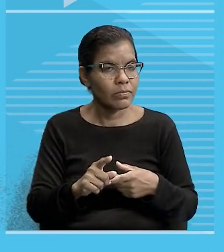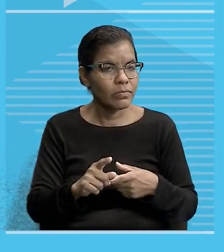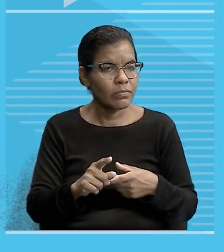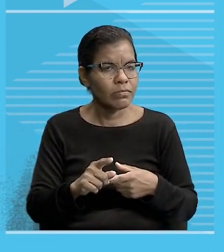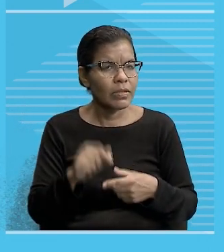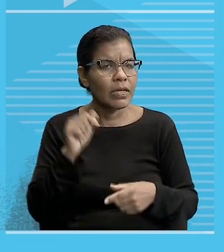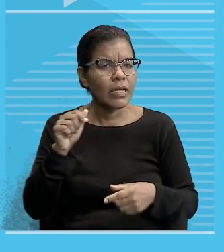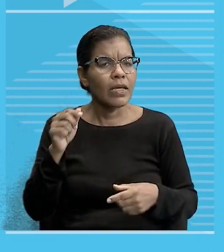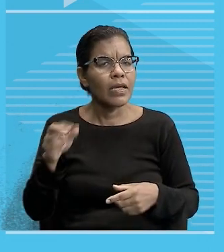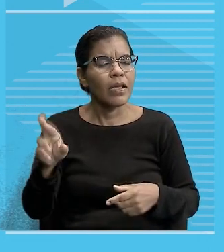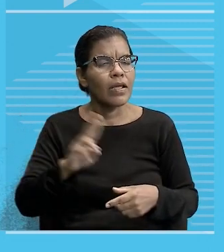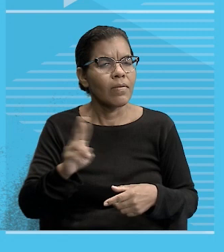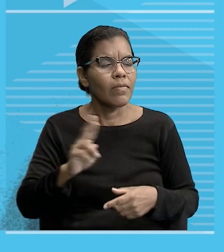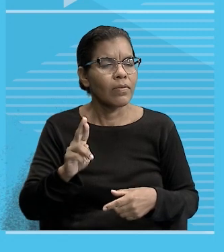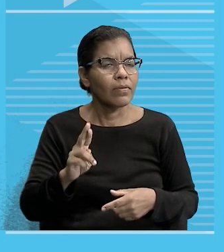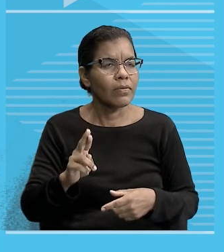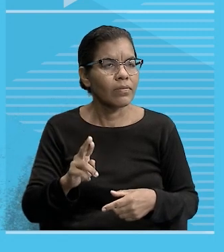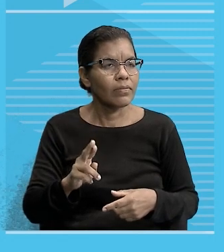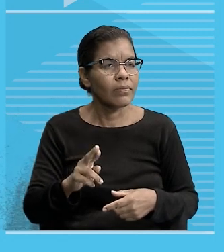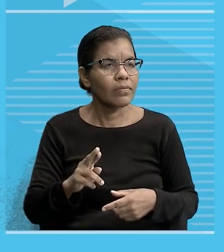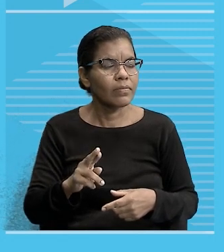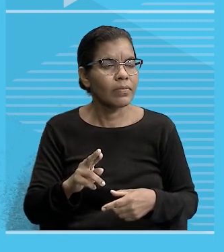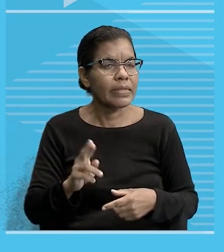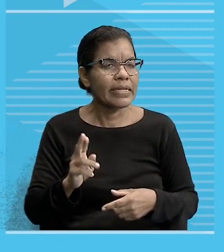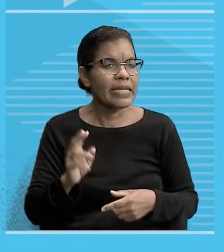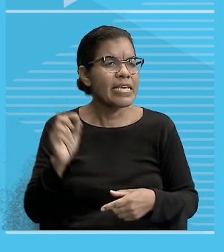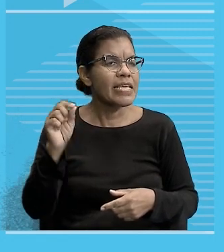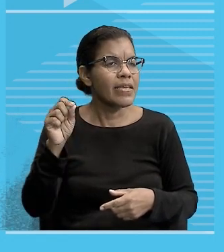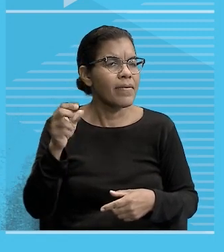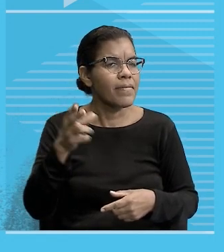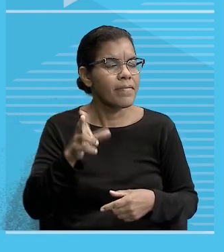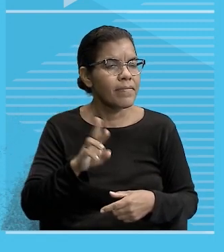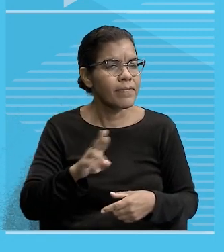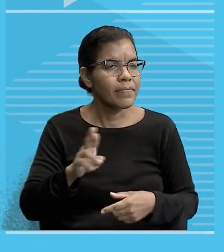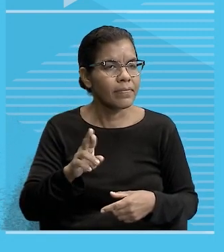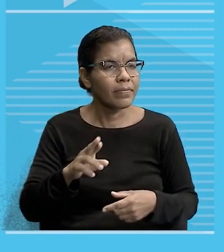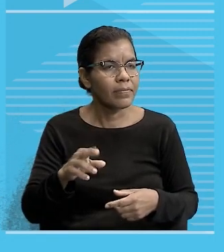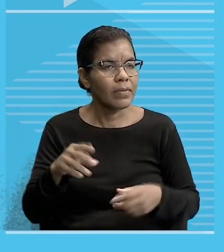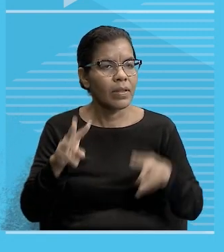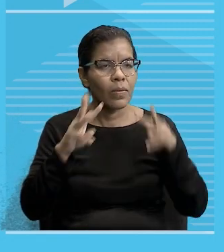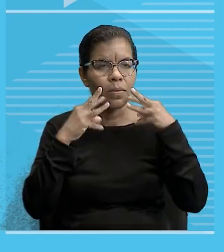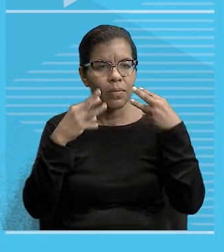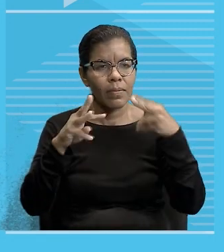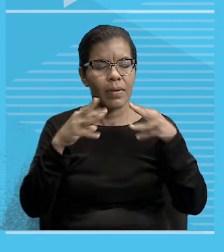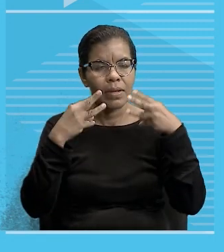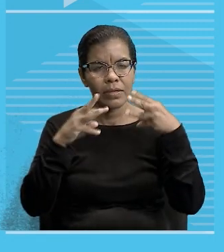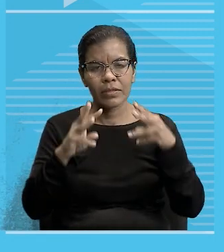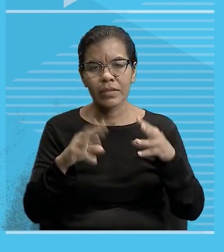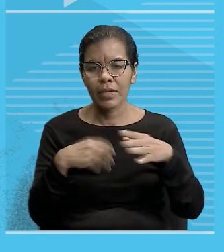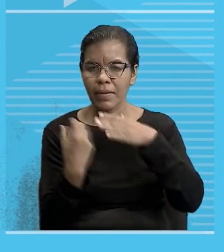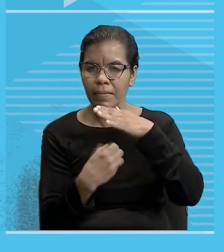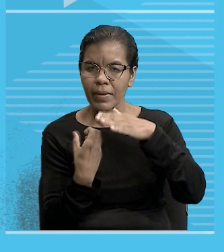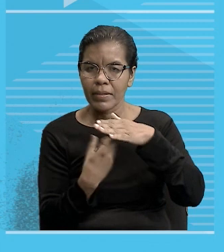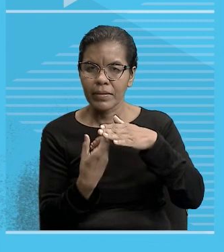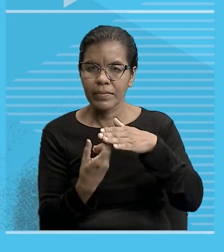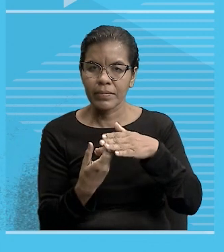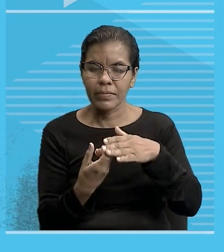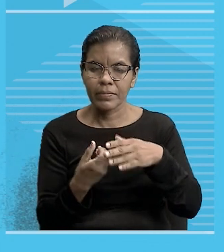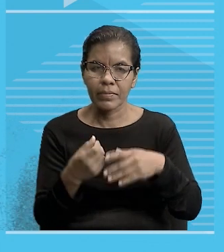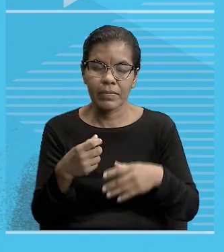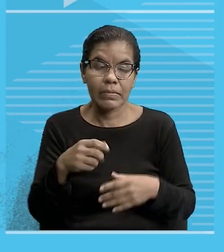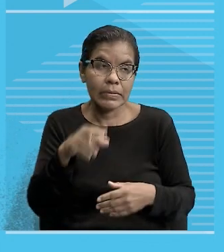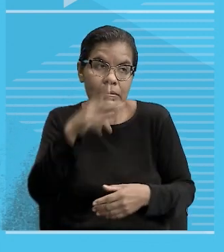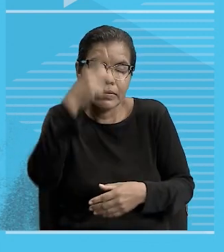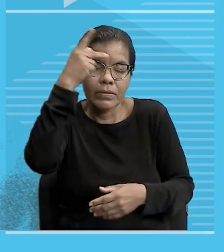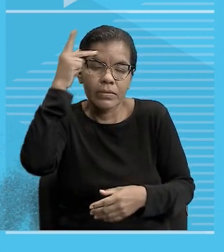Quem é responsável a pergunta Quem é responsável pelo marketing da empresa aí as